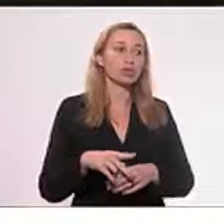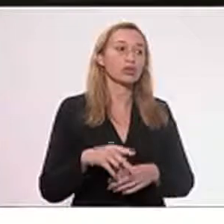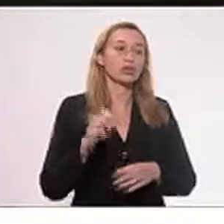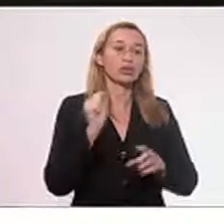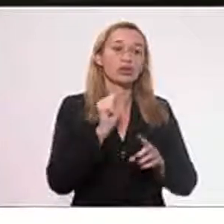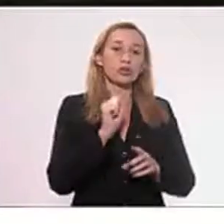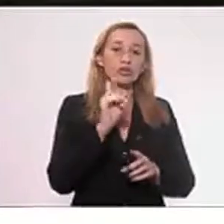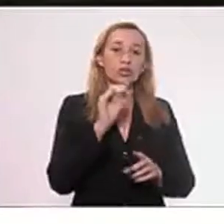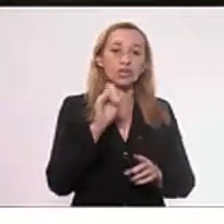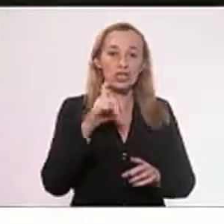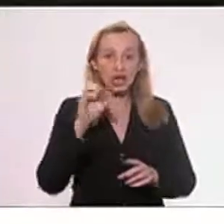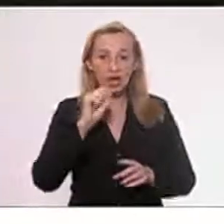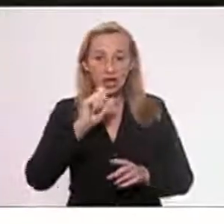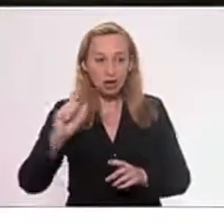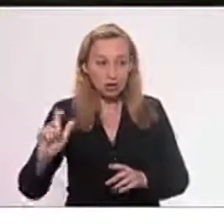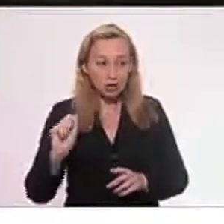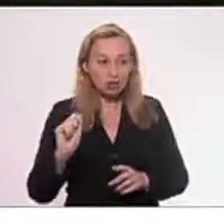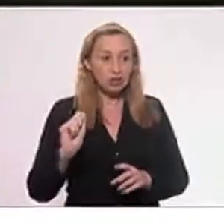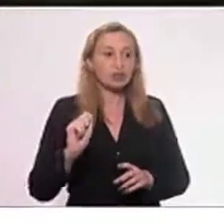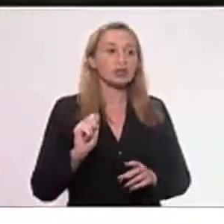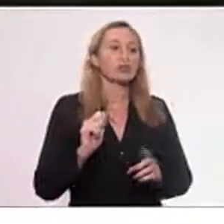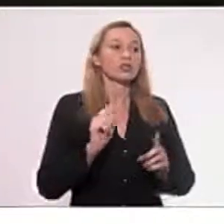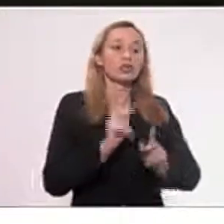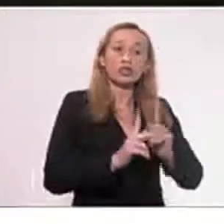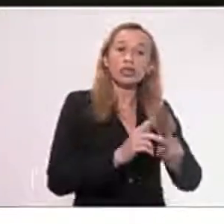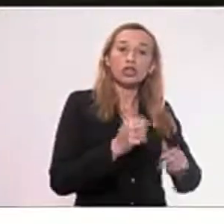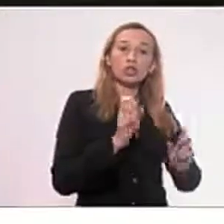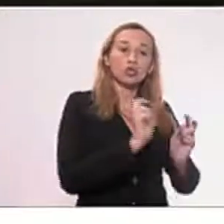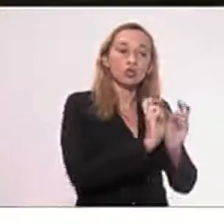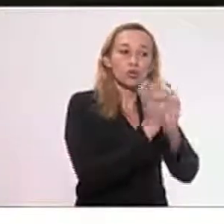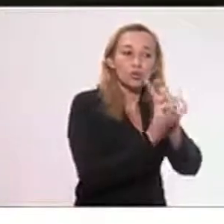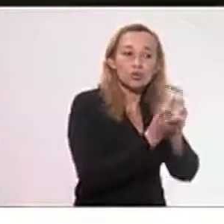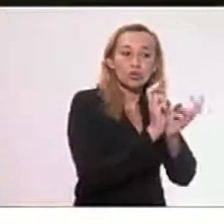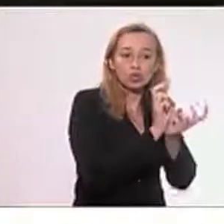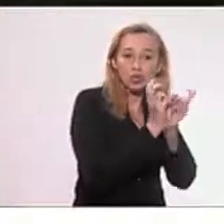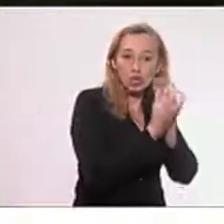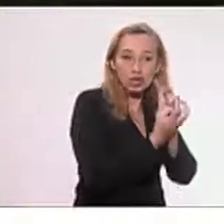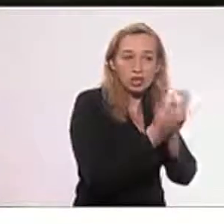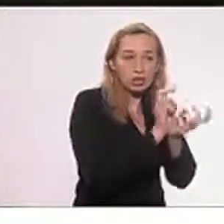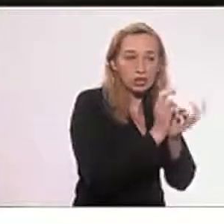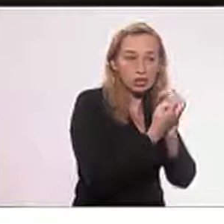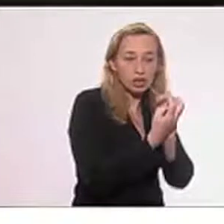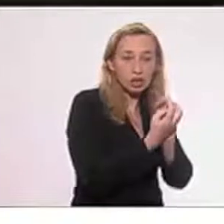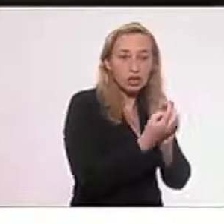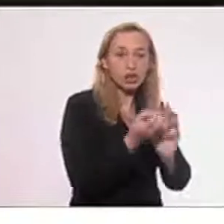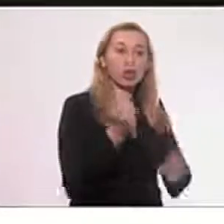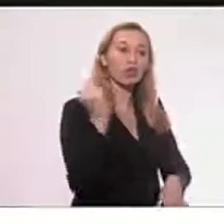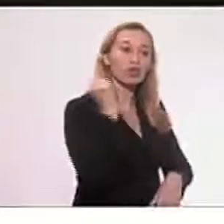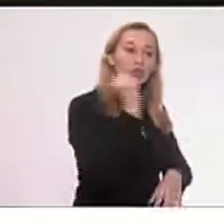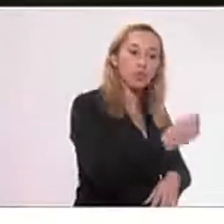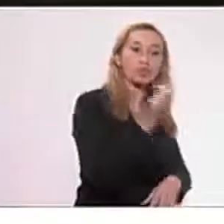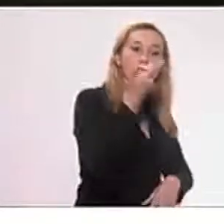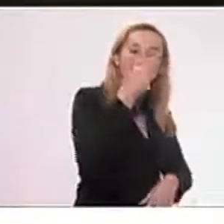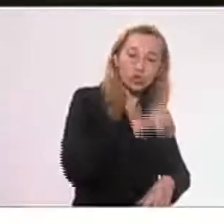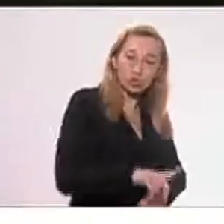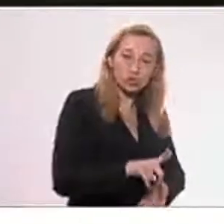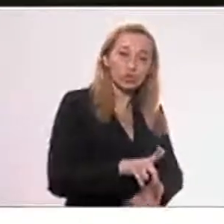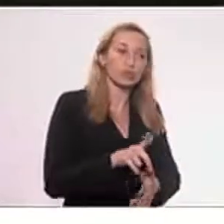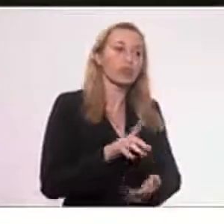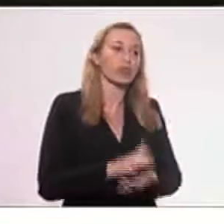professor jean estou acompanhando aqui com um amigo renê silva a respeito disso é mais um atentado à nossa democracia